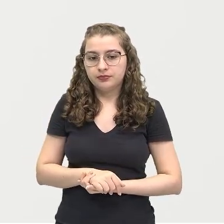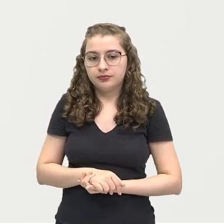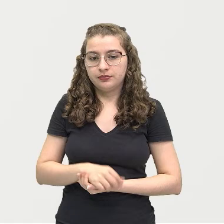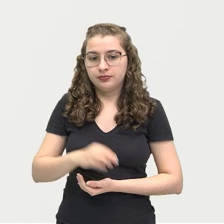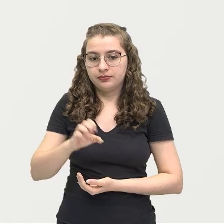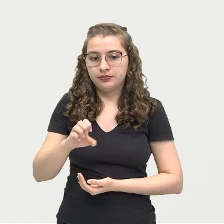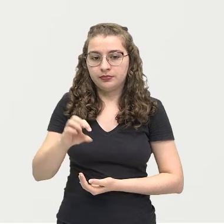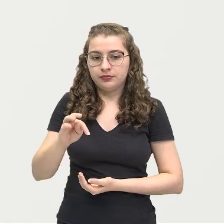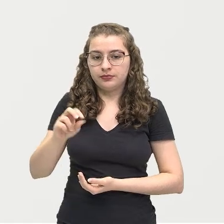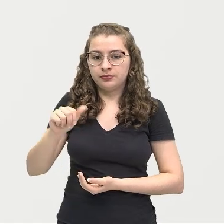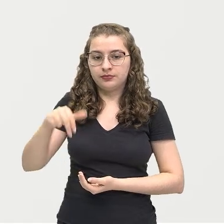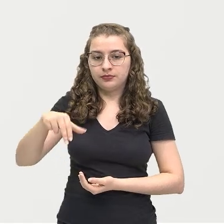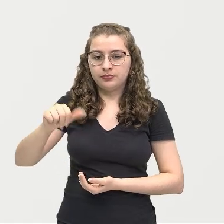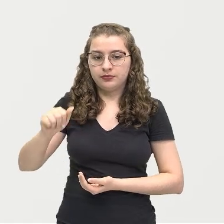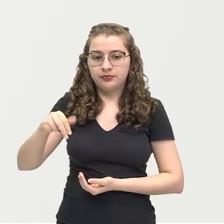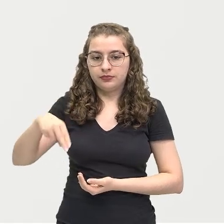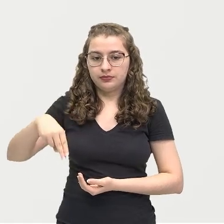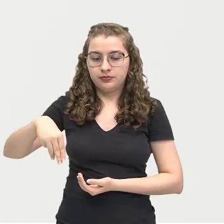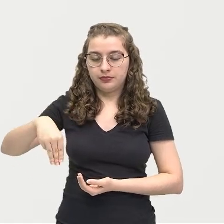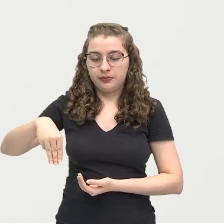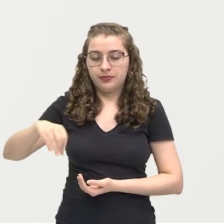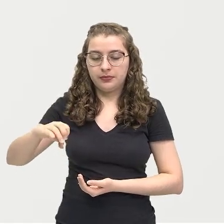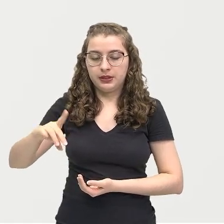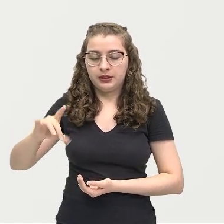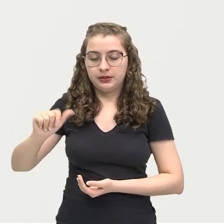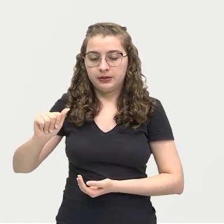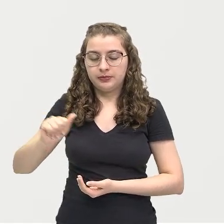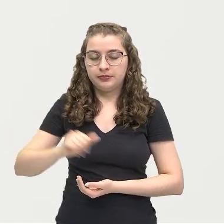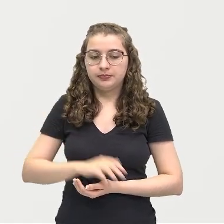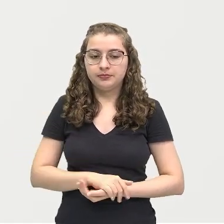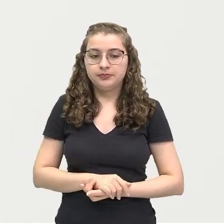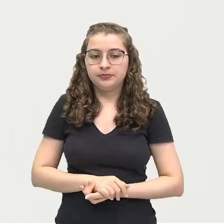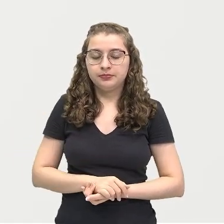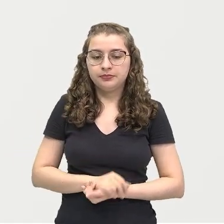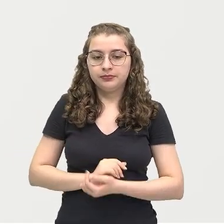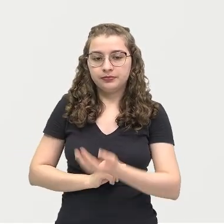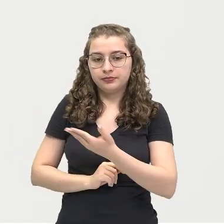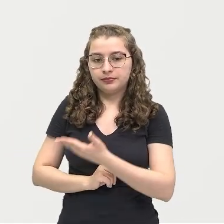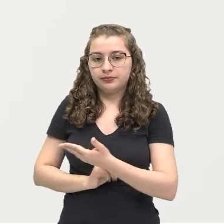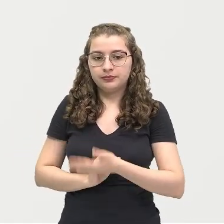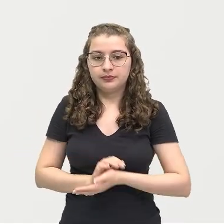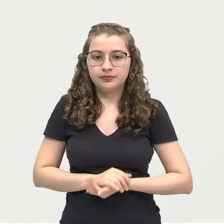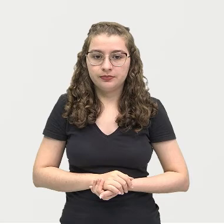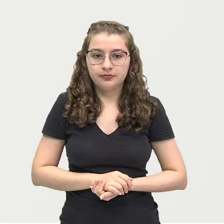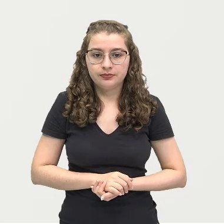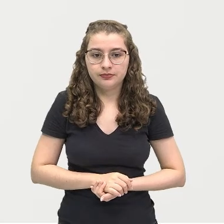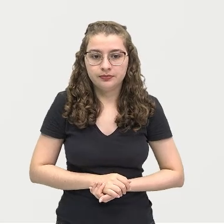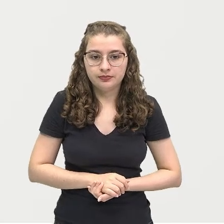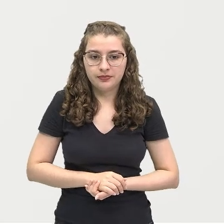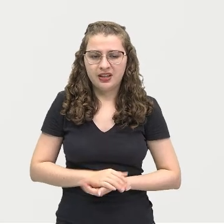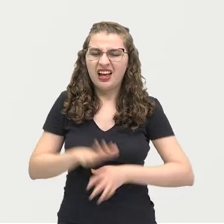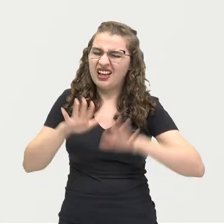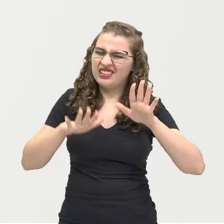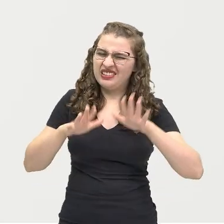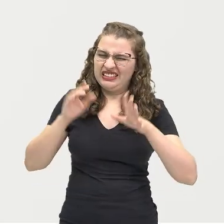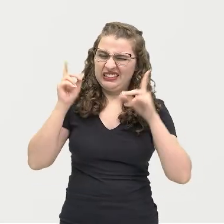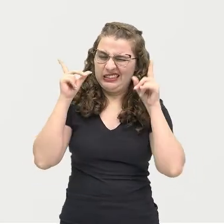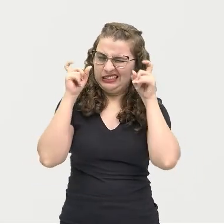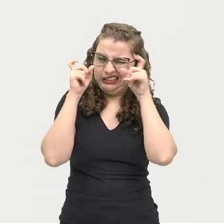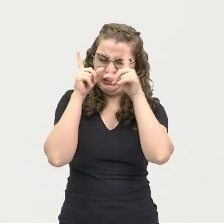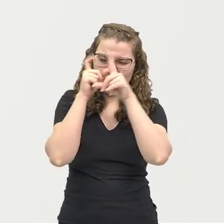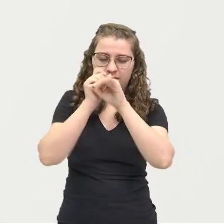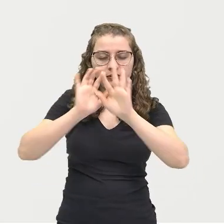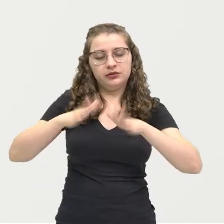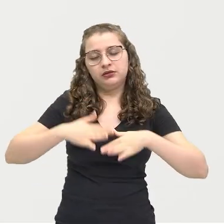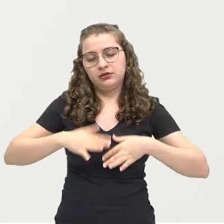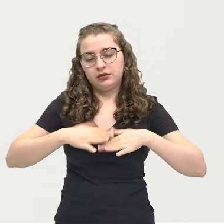chama etanamida, pela regra prefixo, infixo e o sufixo de amida. Parece que é complicado, mas não é. É